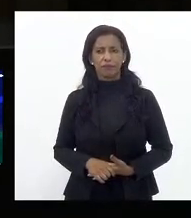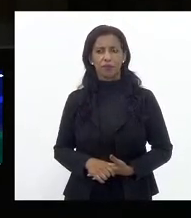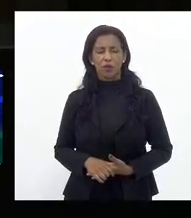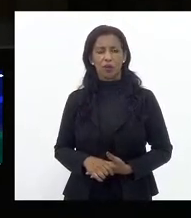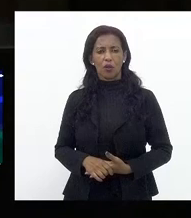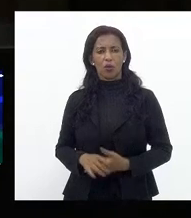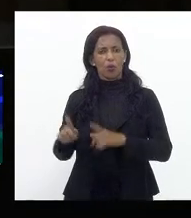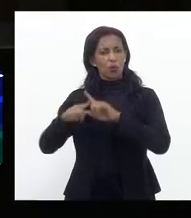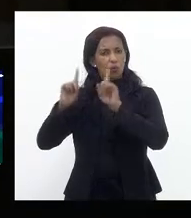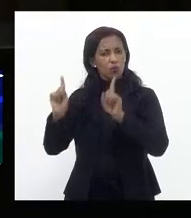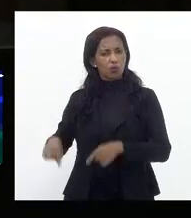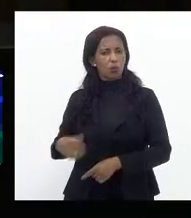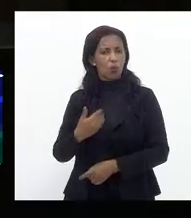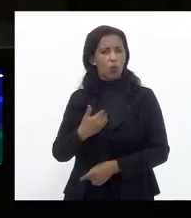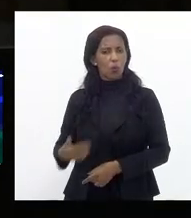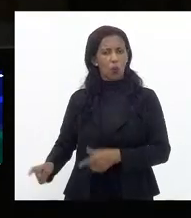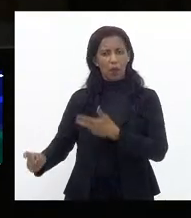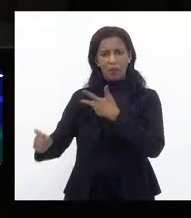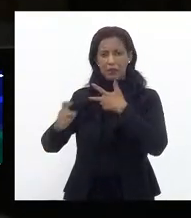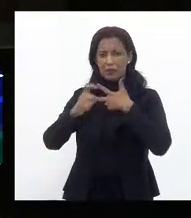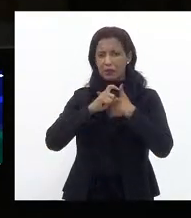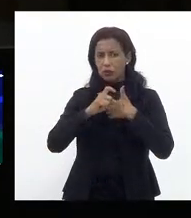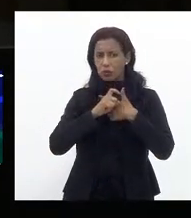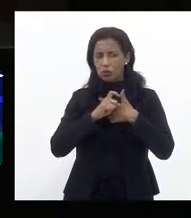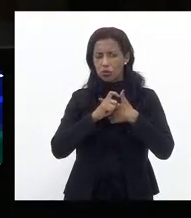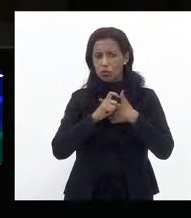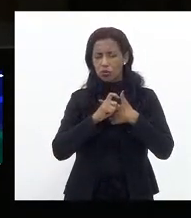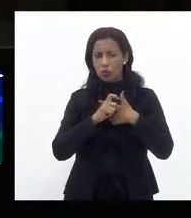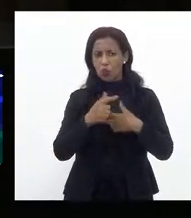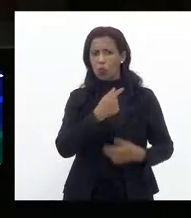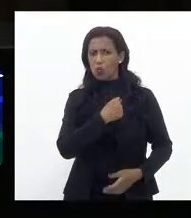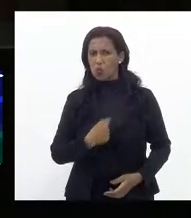servidor público, o executivo do Estado do Rio de Janeiro, o